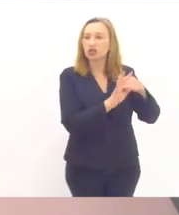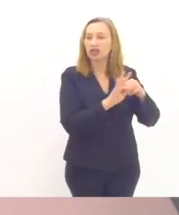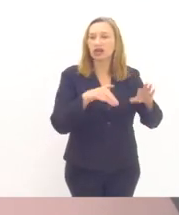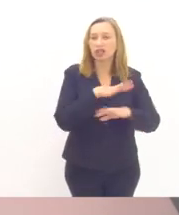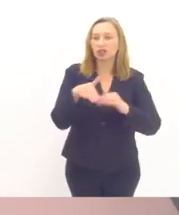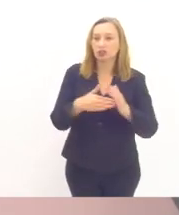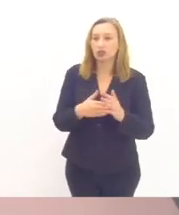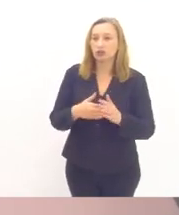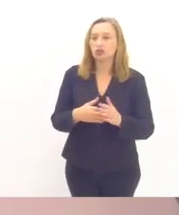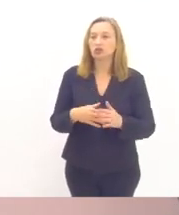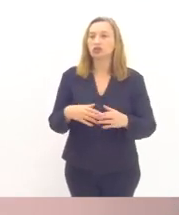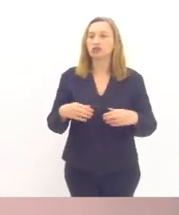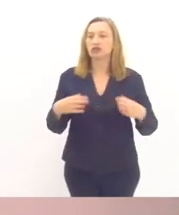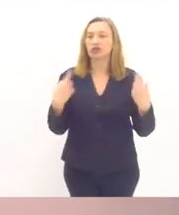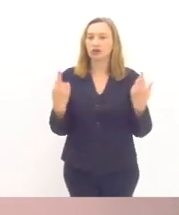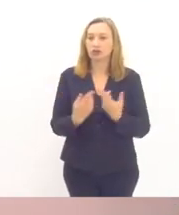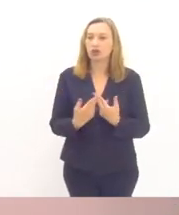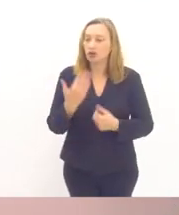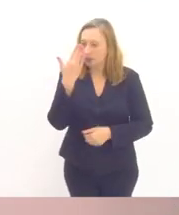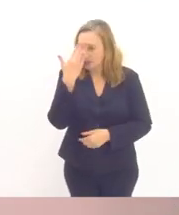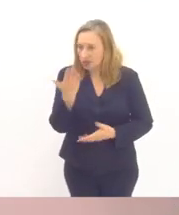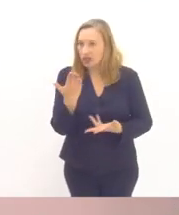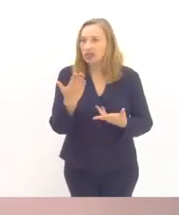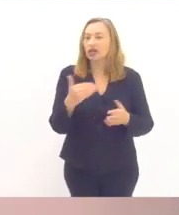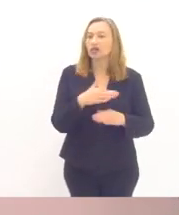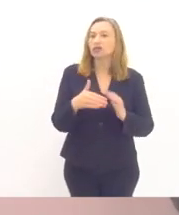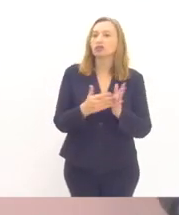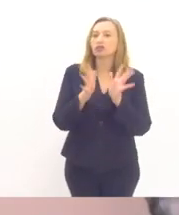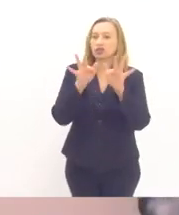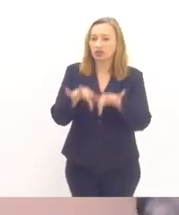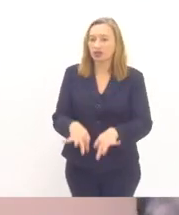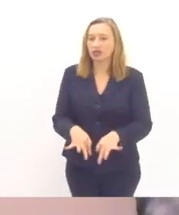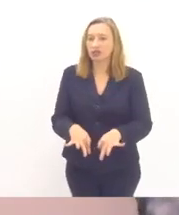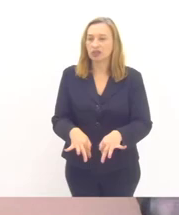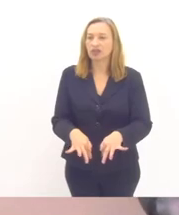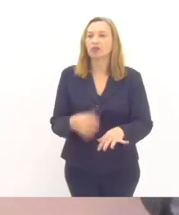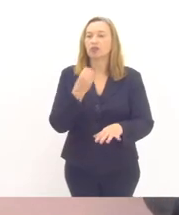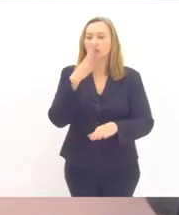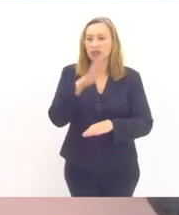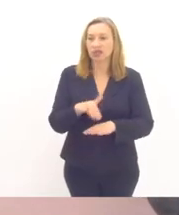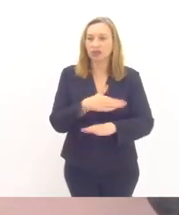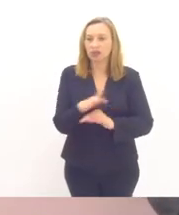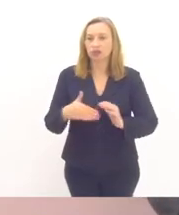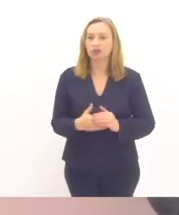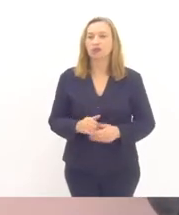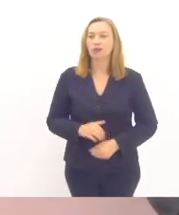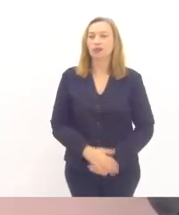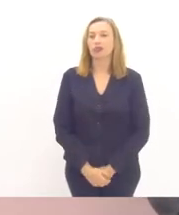demais que participaram aqui conosco. Então, nossa audiência pública está encerrada. Obrigado e boa tarde a todos.